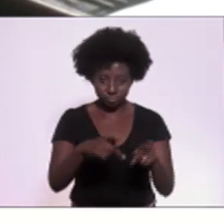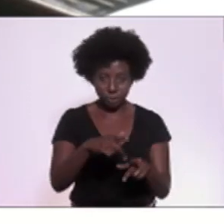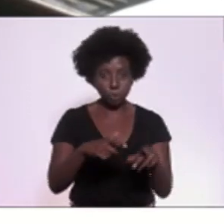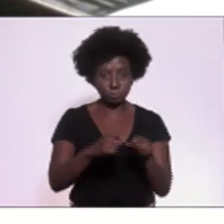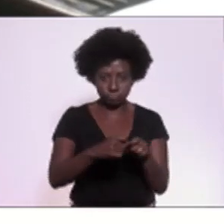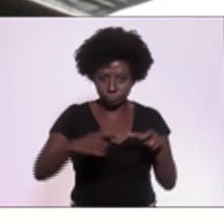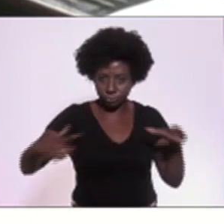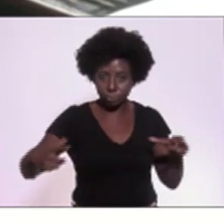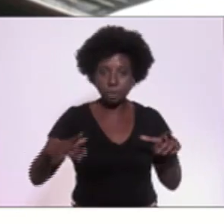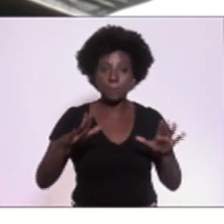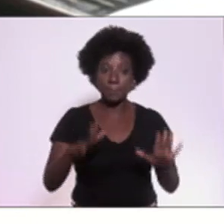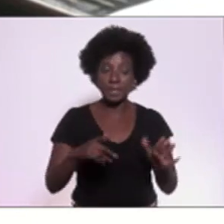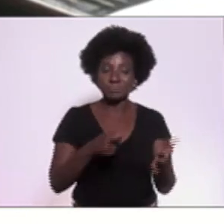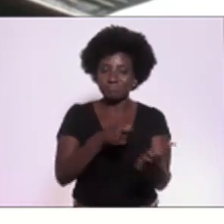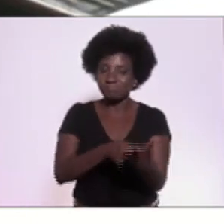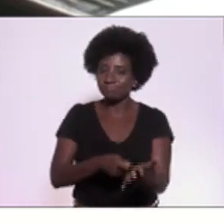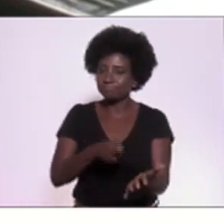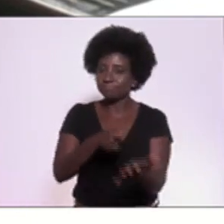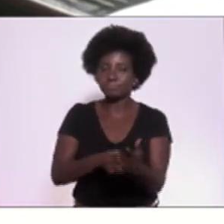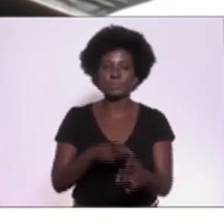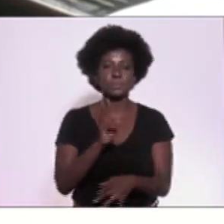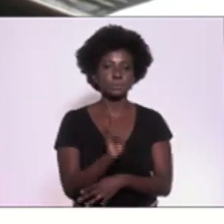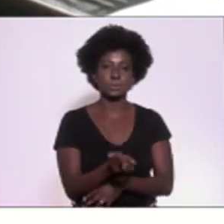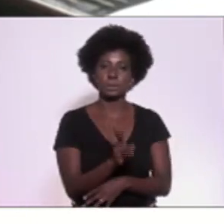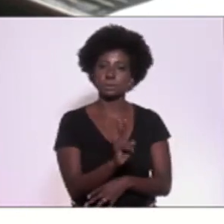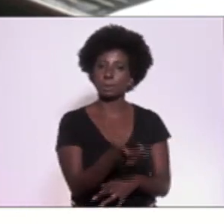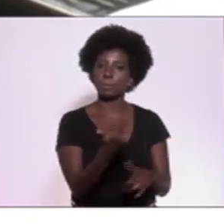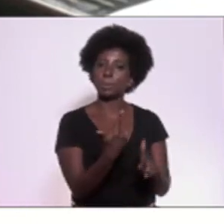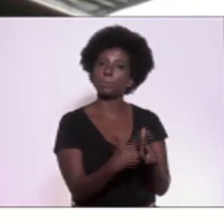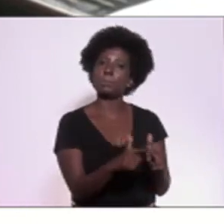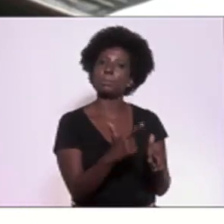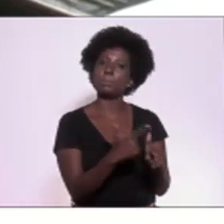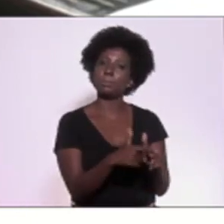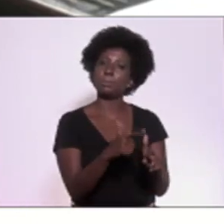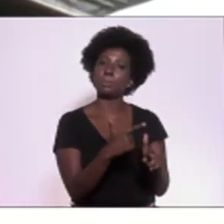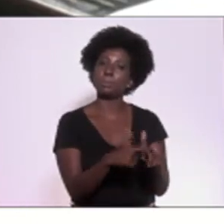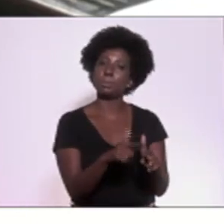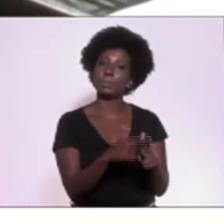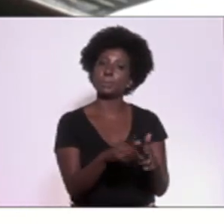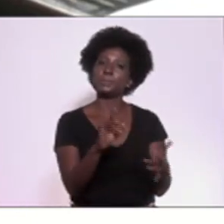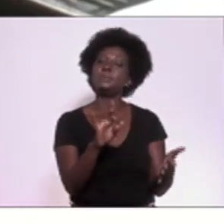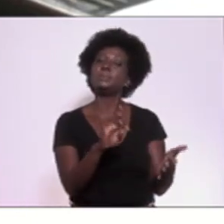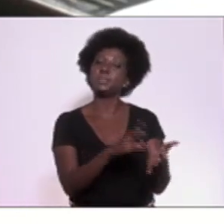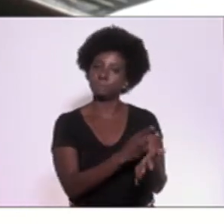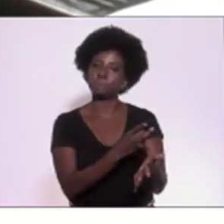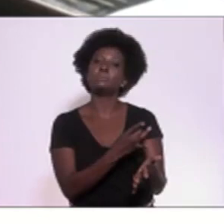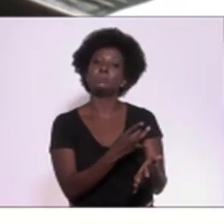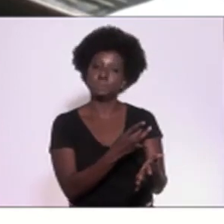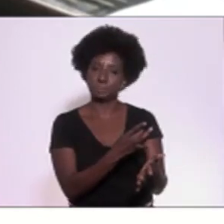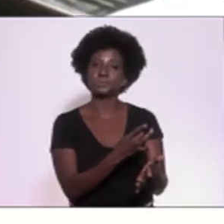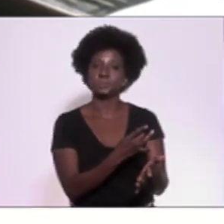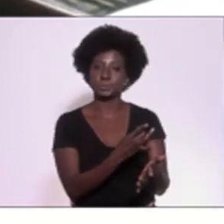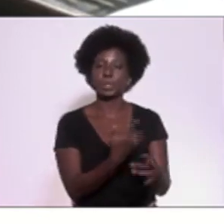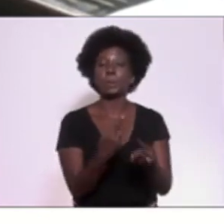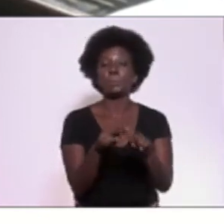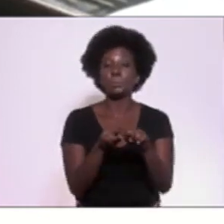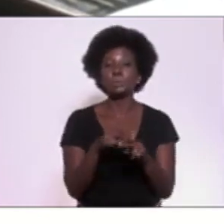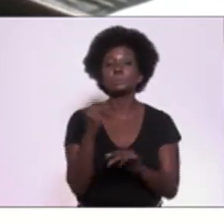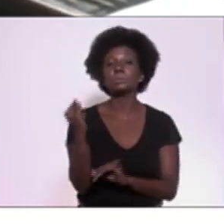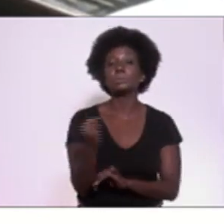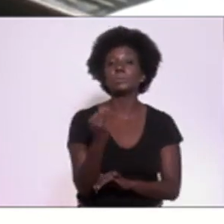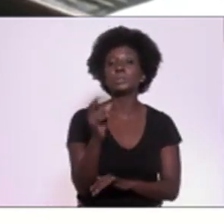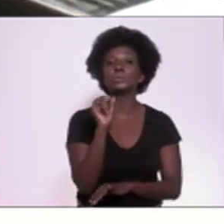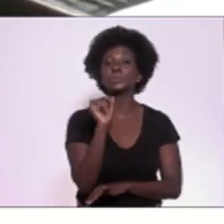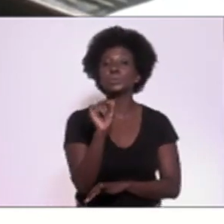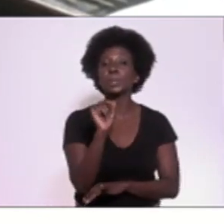enfrenta permanentemente um problema no que diz respeito a vagas. Então, é muito importante que se